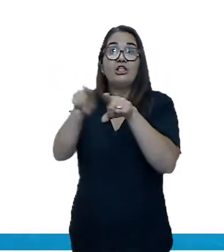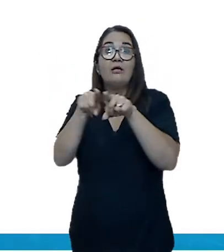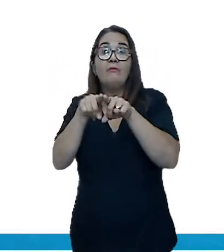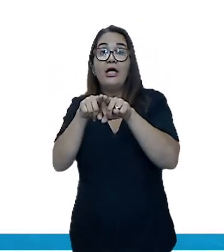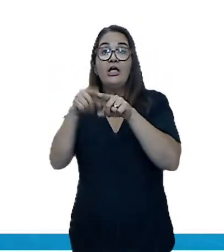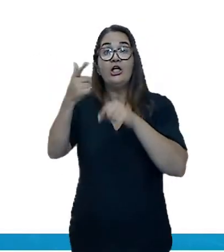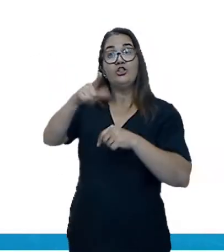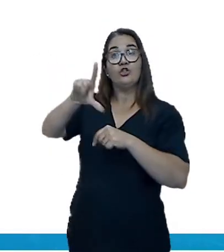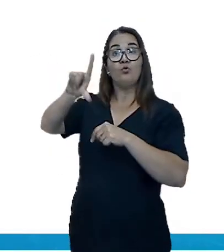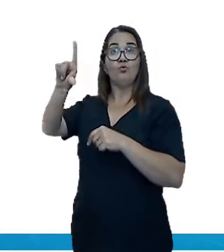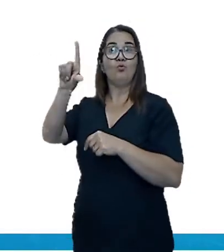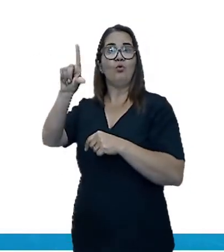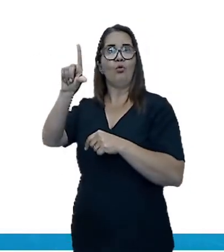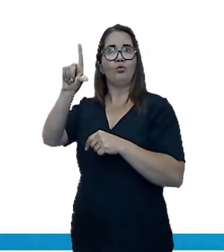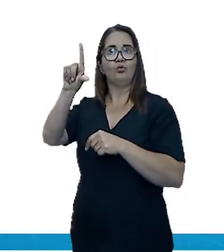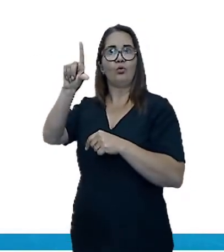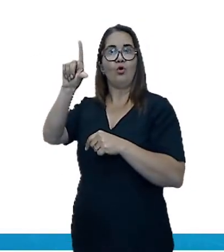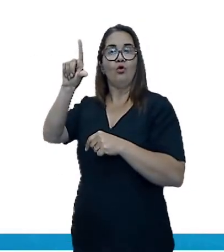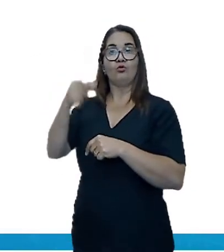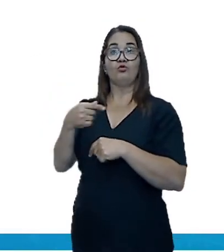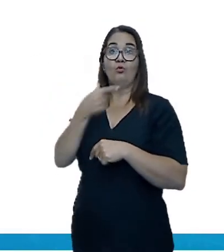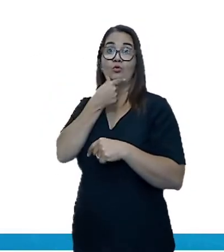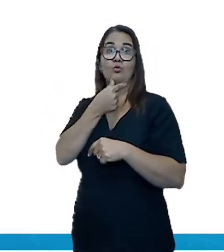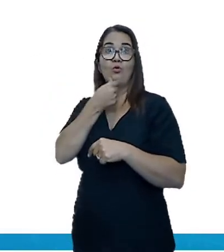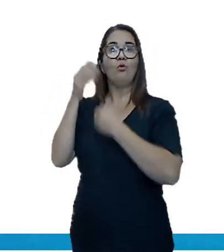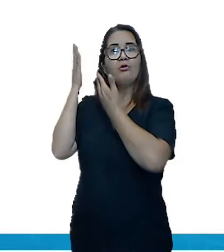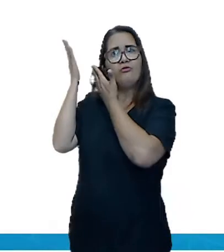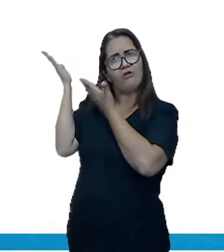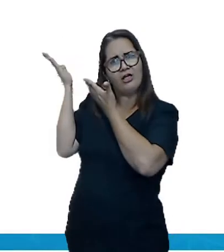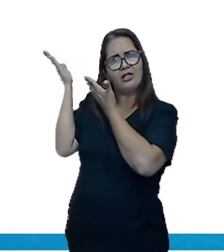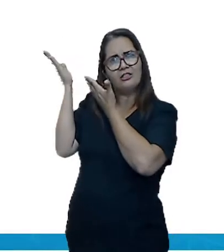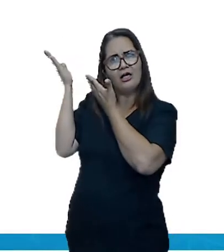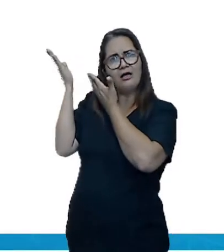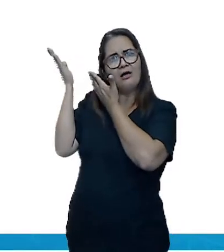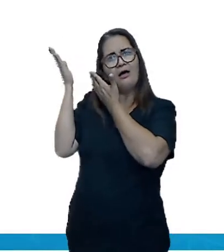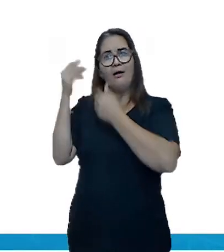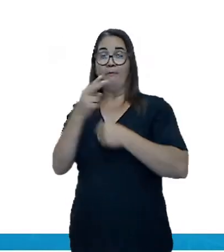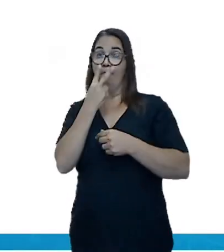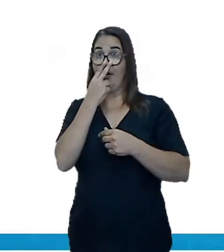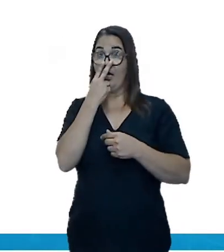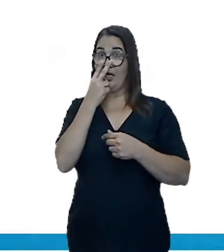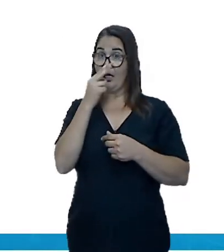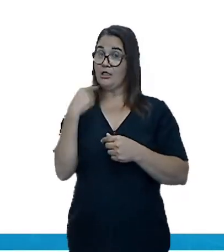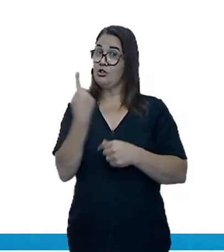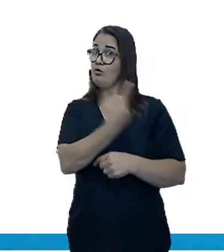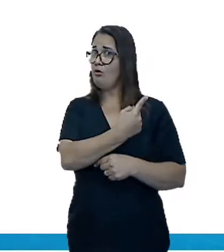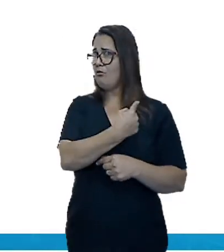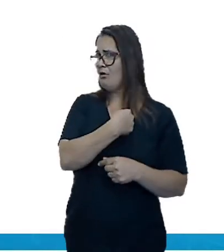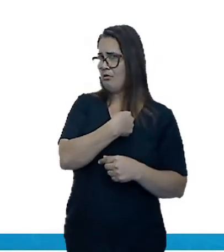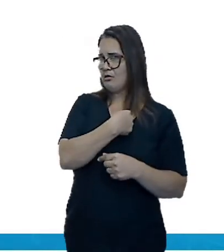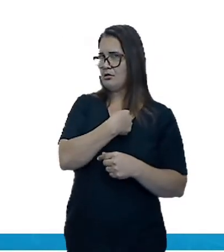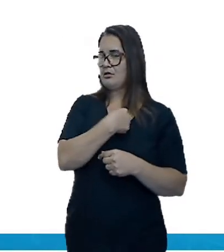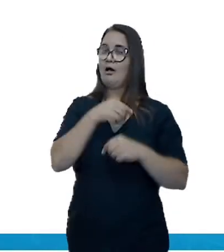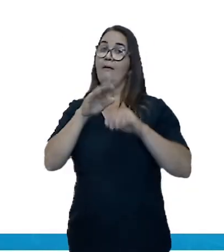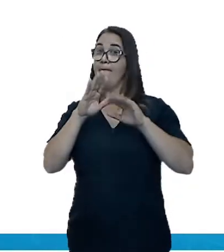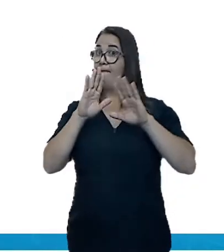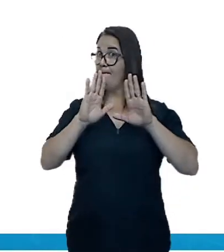neanderthalensis é muito parecido com o ser humano moderno, ou seja, com a gente, né? Comigo, com